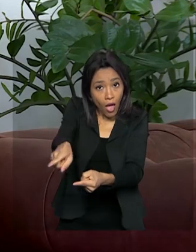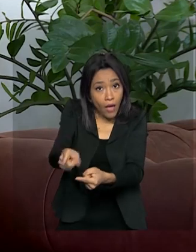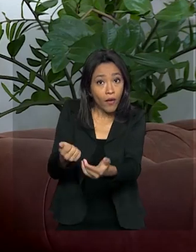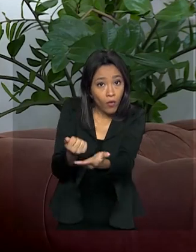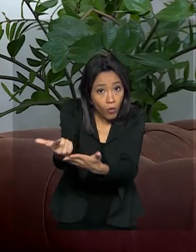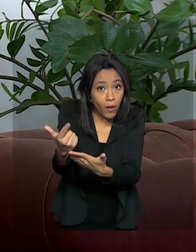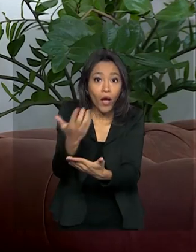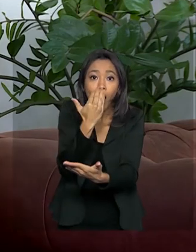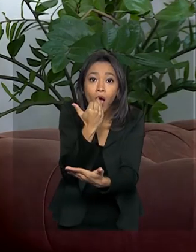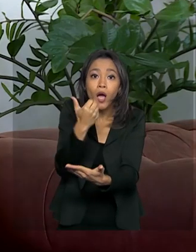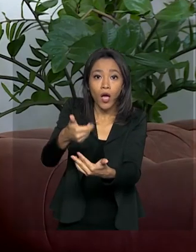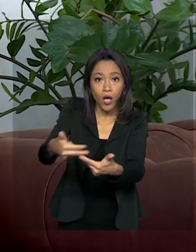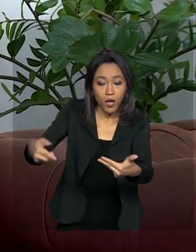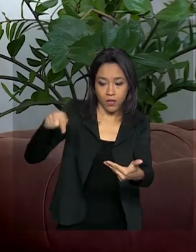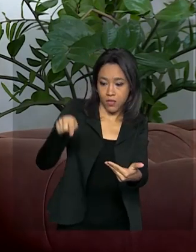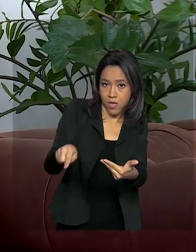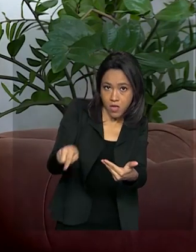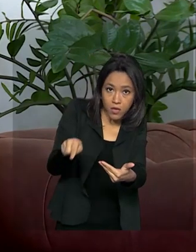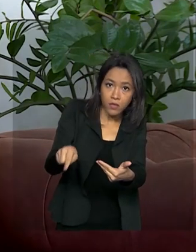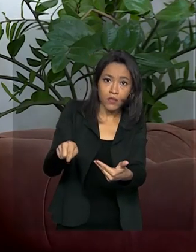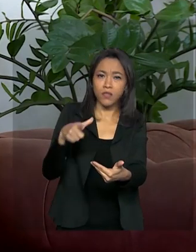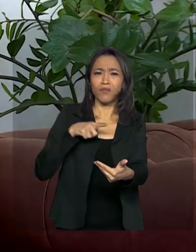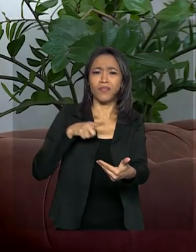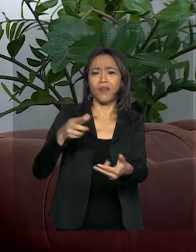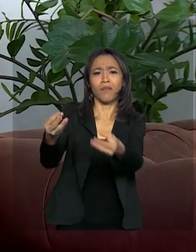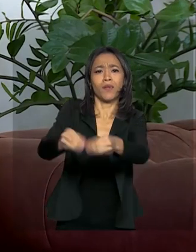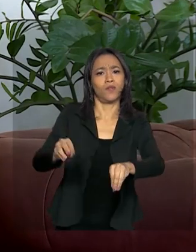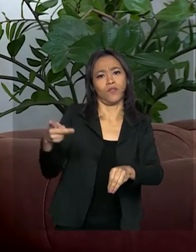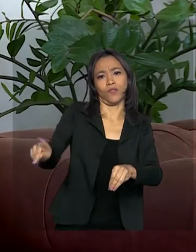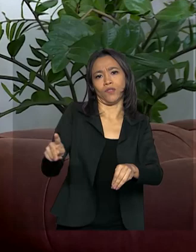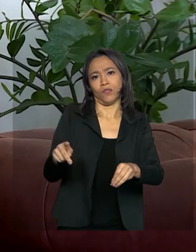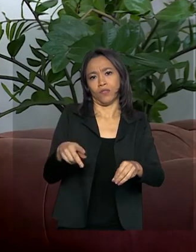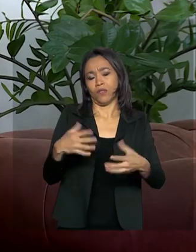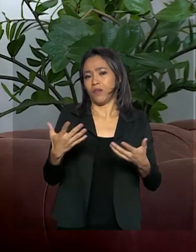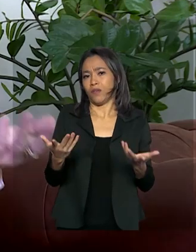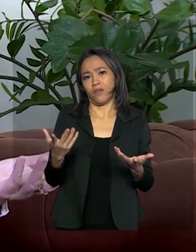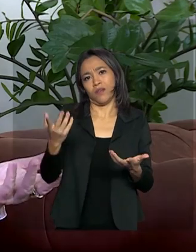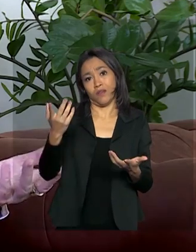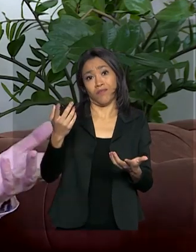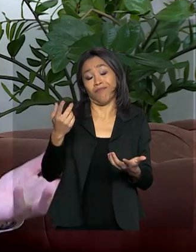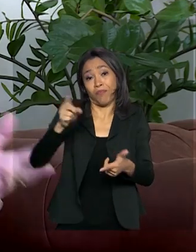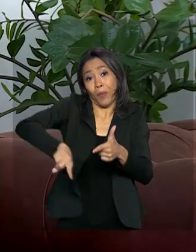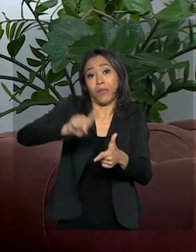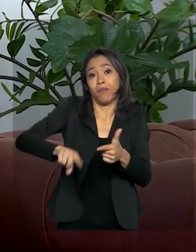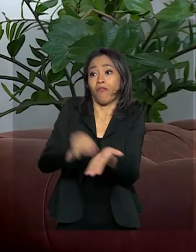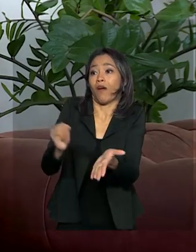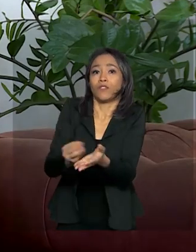desses alimentos para que isso não tenha uma interrupção e que não cause o problema de renda que essas pessoas